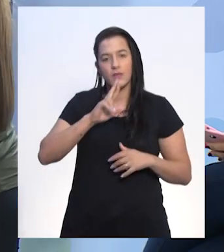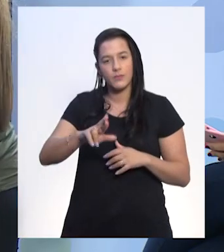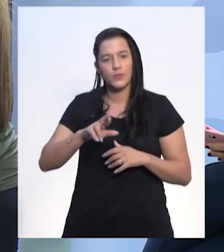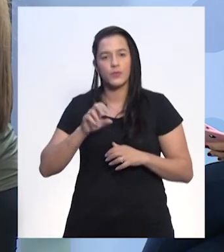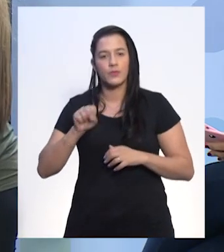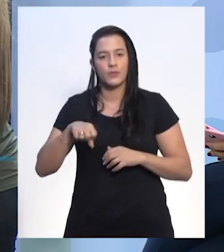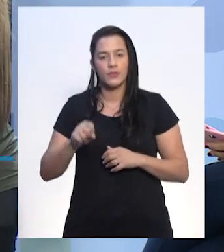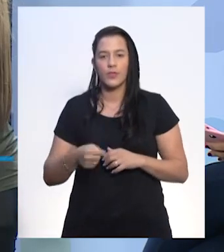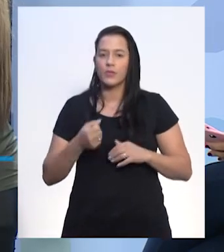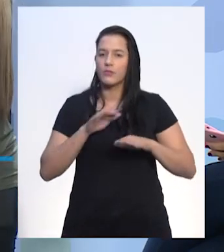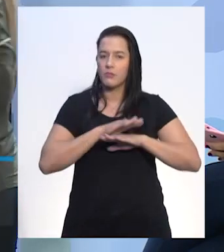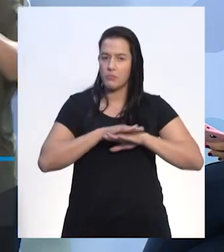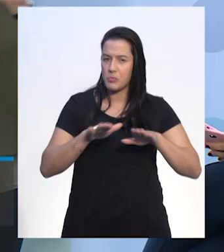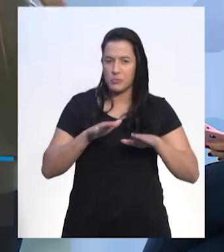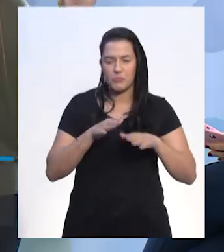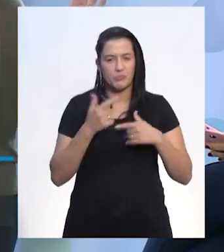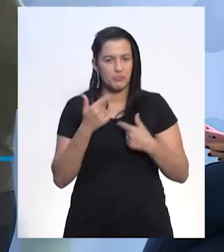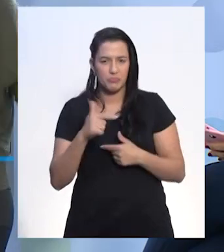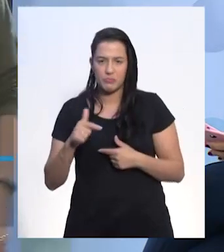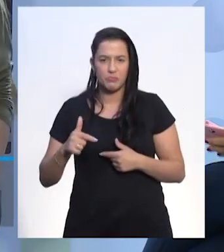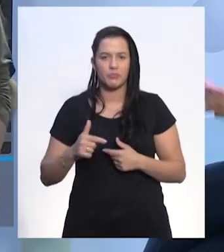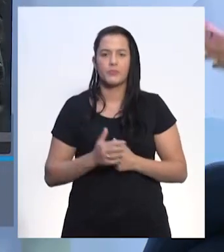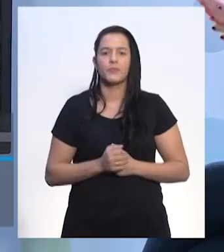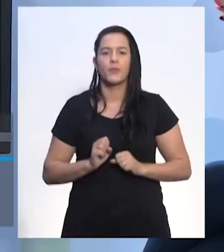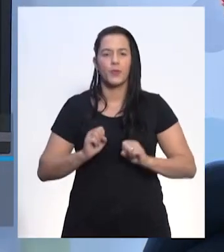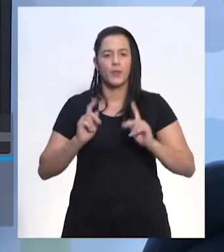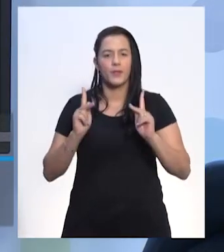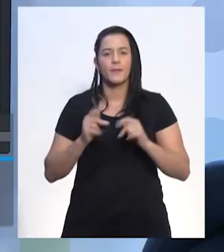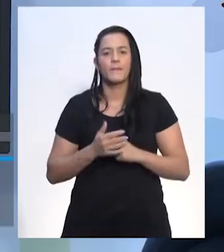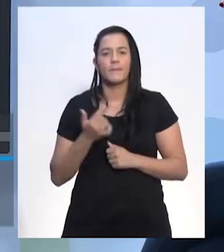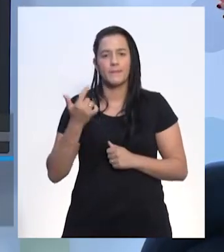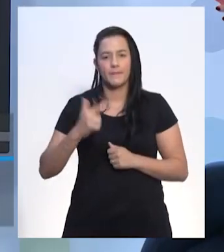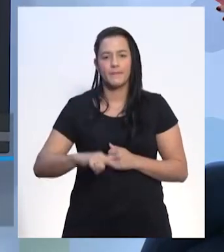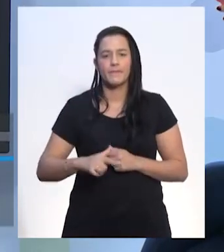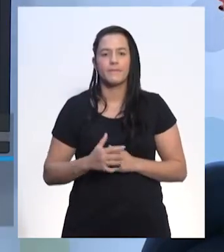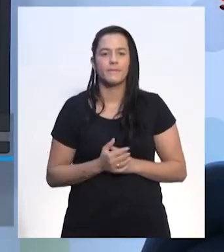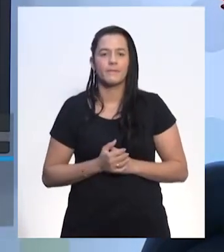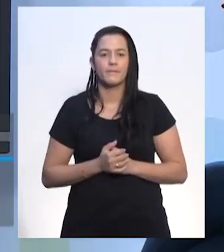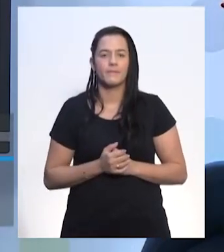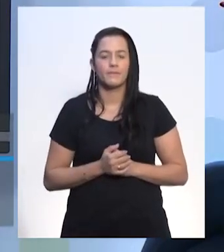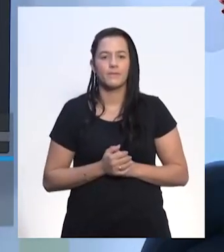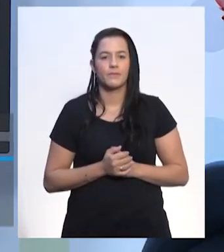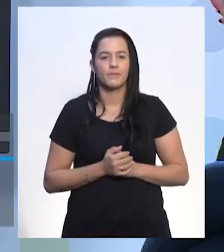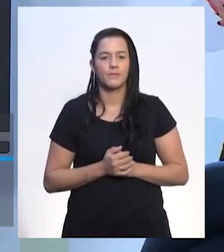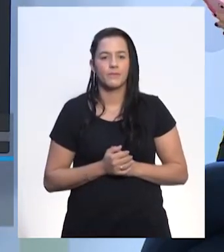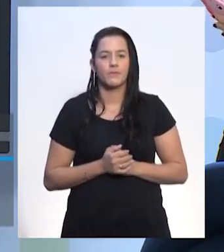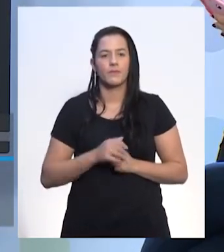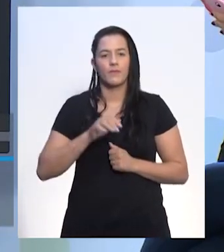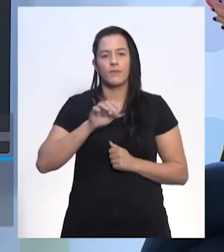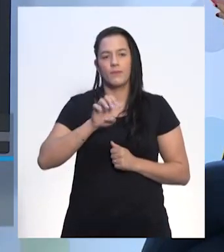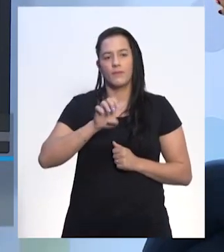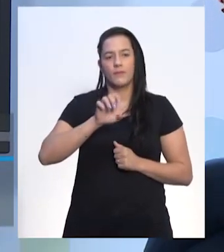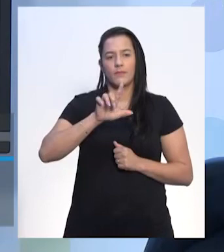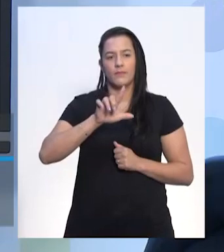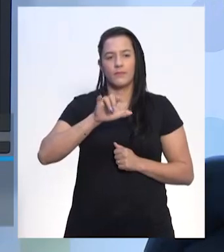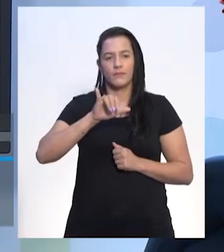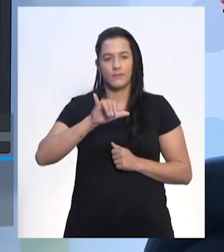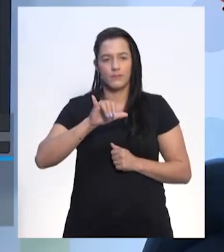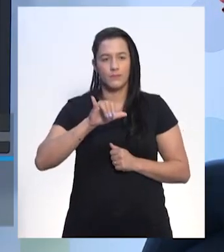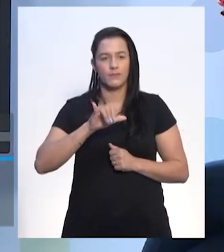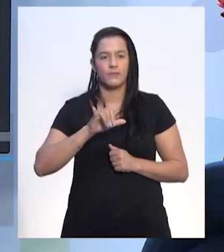não pratica, não pratica. Ok? Vamos lá, Ju. Ok. A Elisa, com